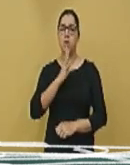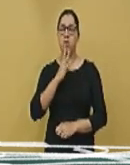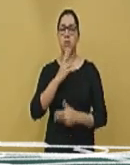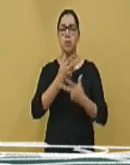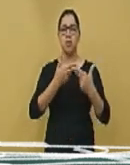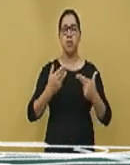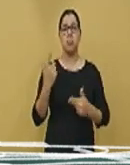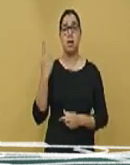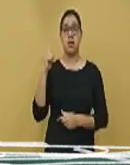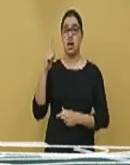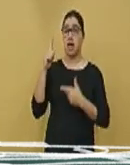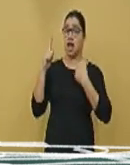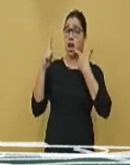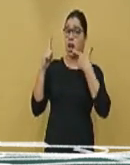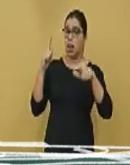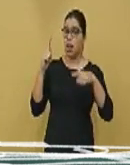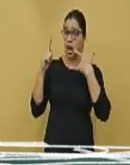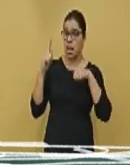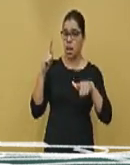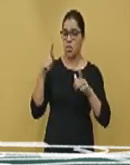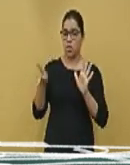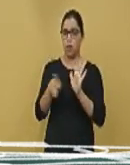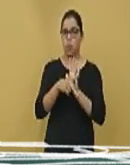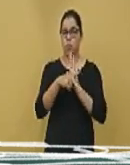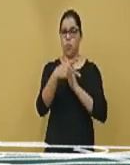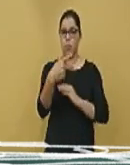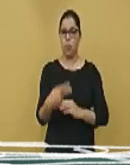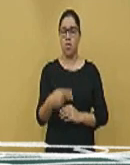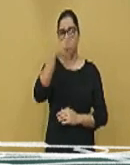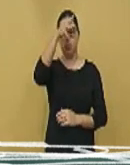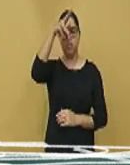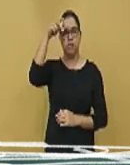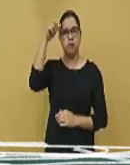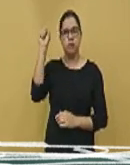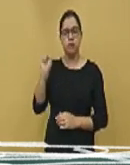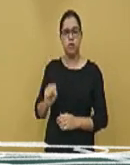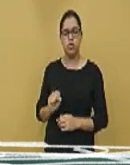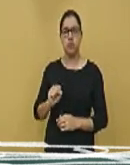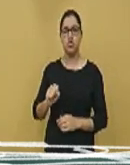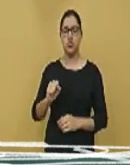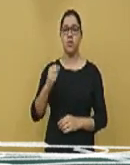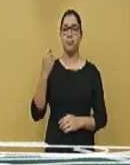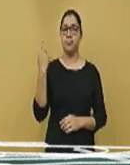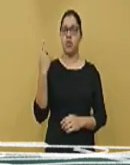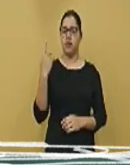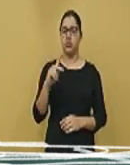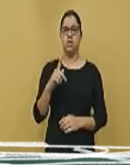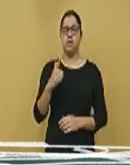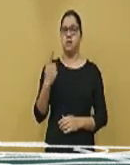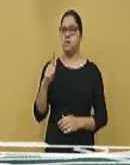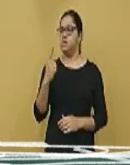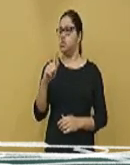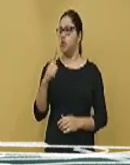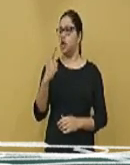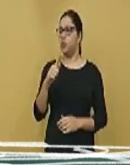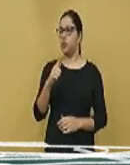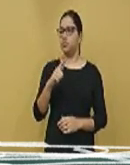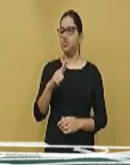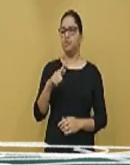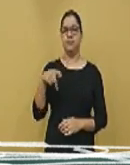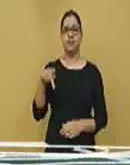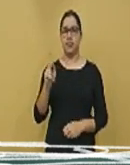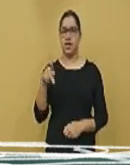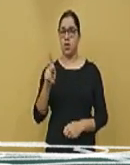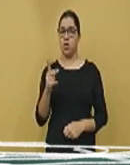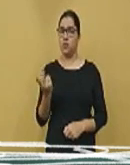Guarani Kaiowá, que vive aqui na região sul do estado. A inserção do Guarani Kaiowá dentro da universidade. Isso tem que ser discutido,